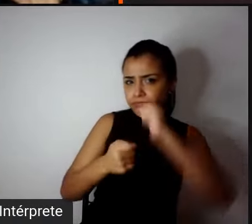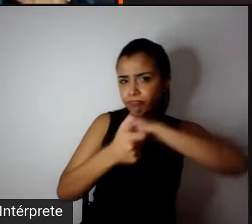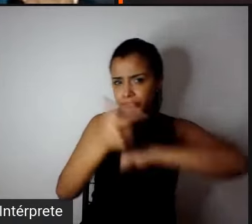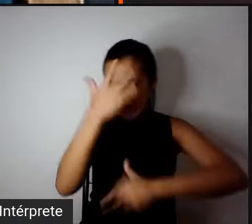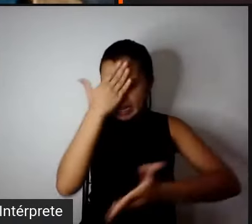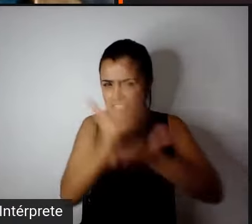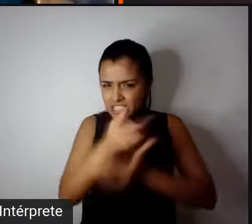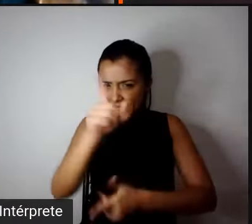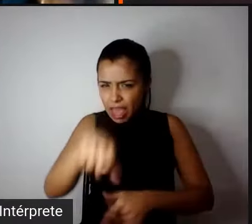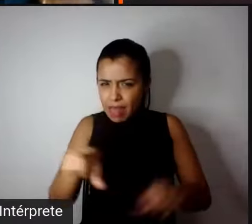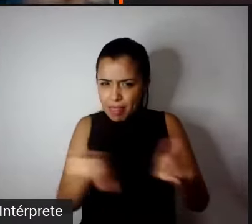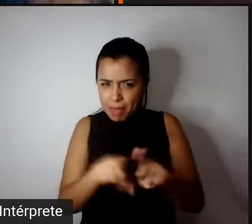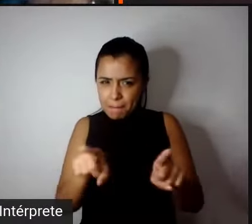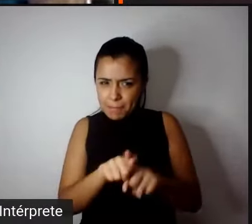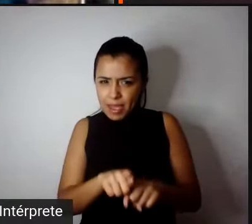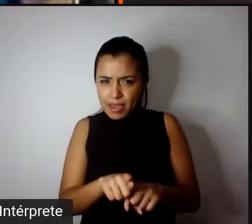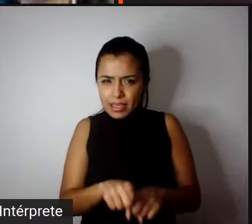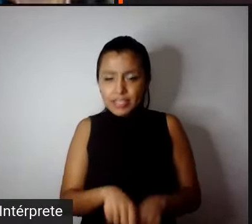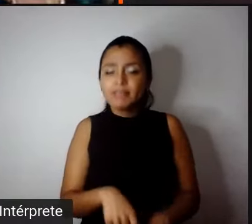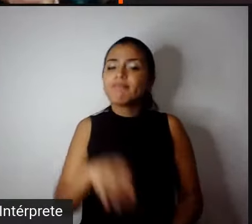livro...